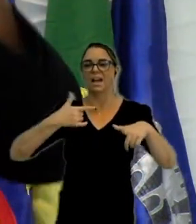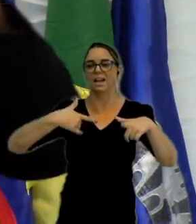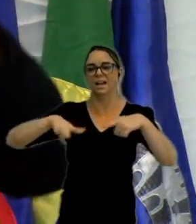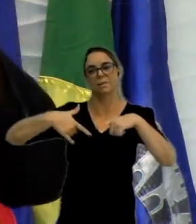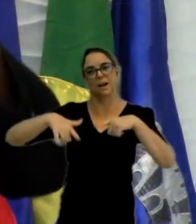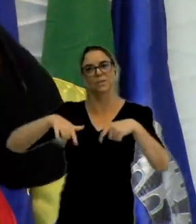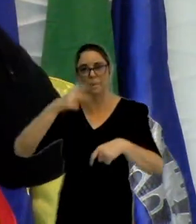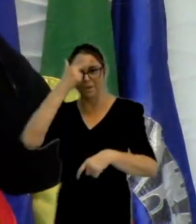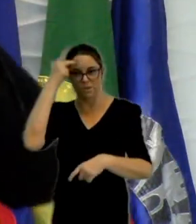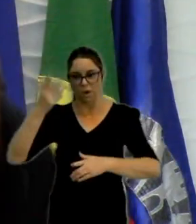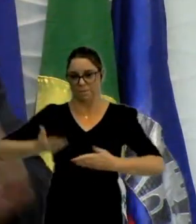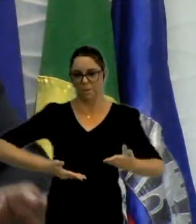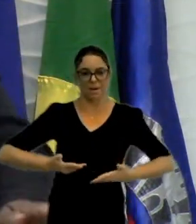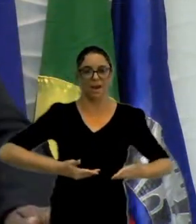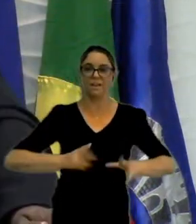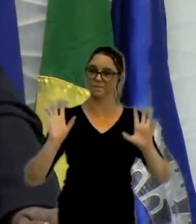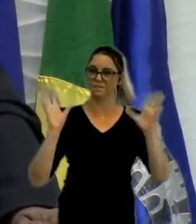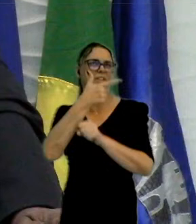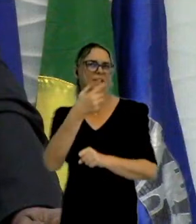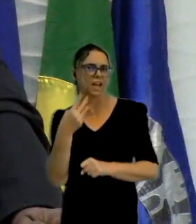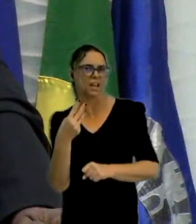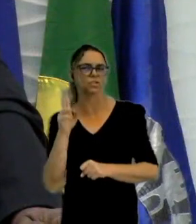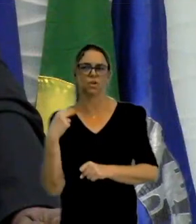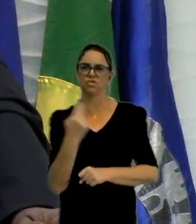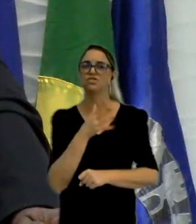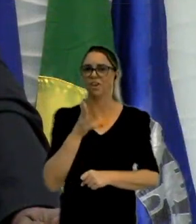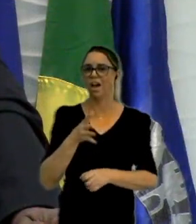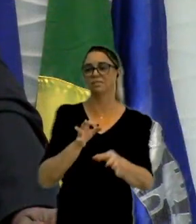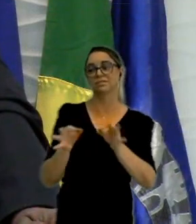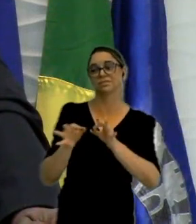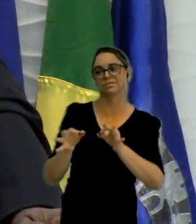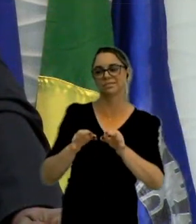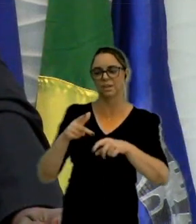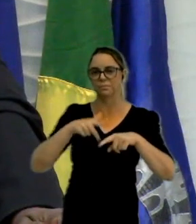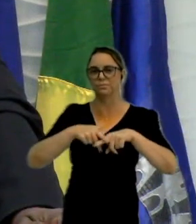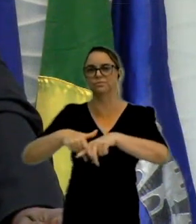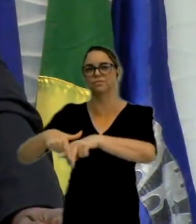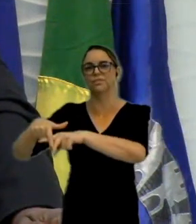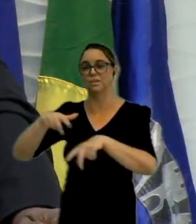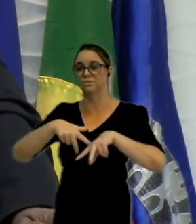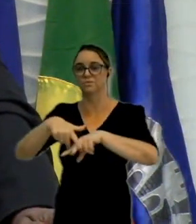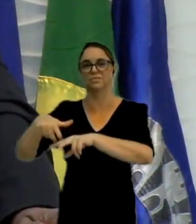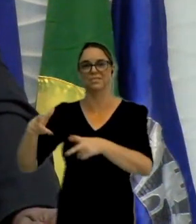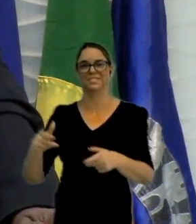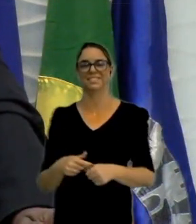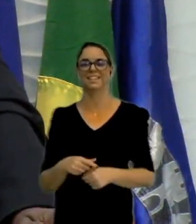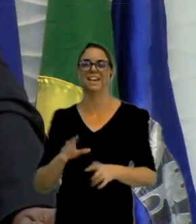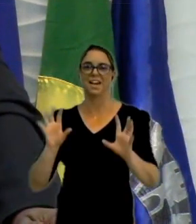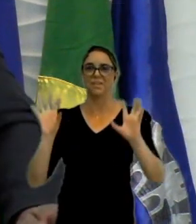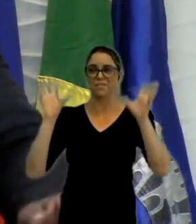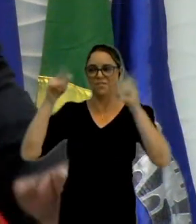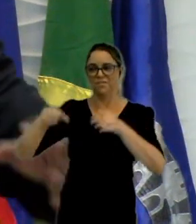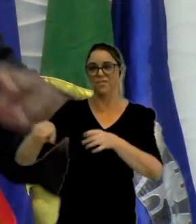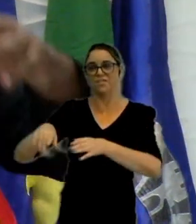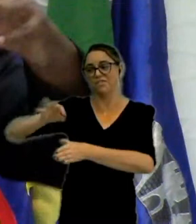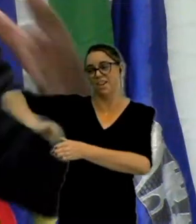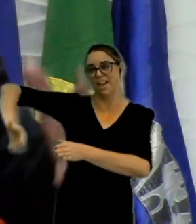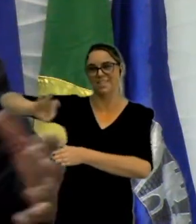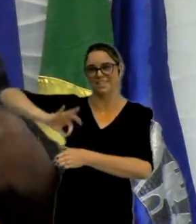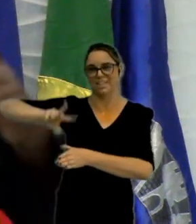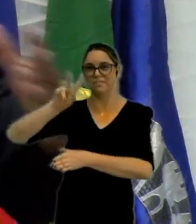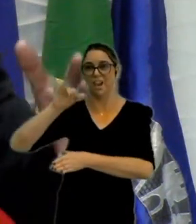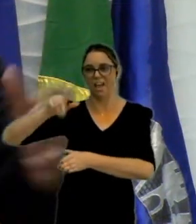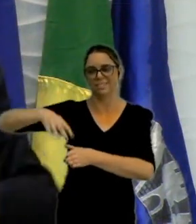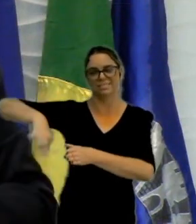a 23ª. Havemos essa Corrida de Jerico na Vila do Espírito Santo. Já estamos nos